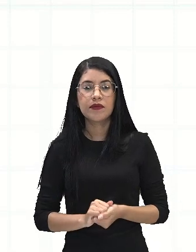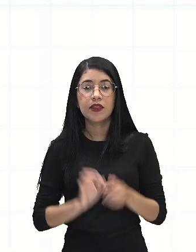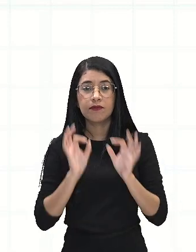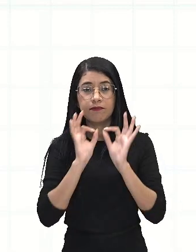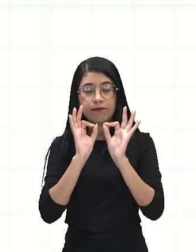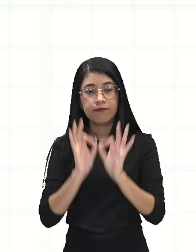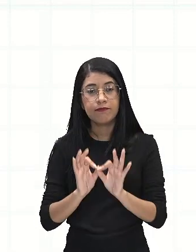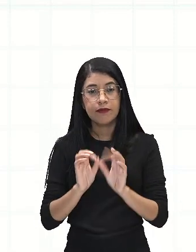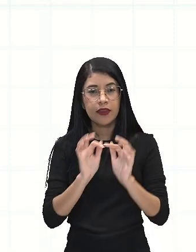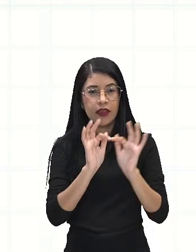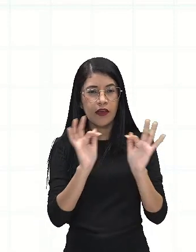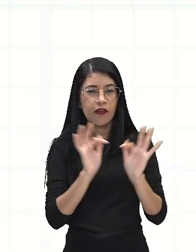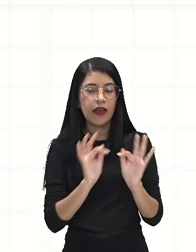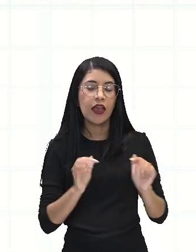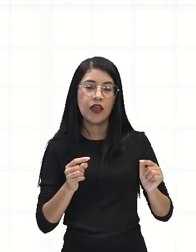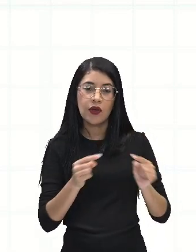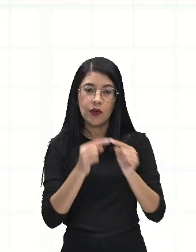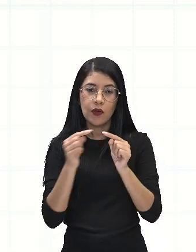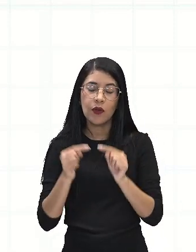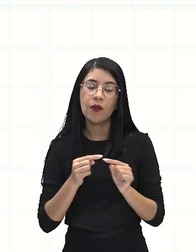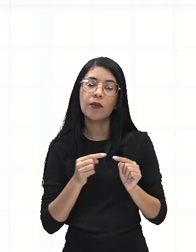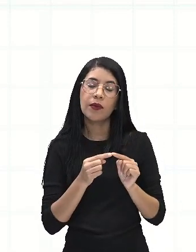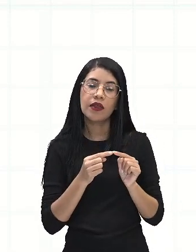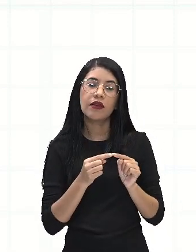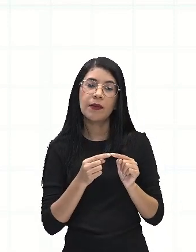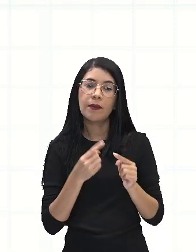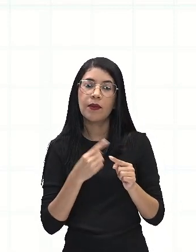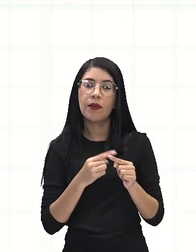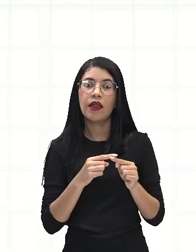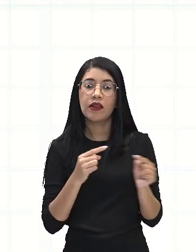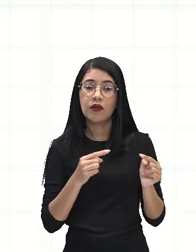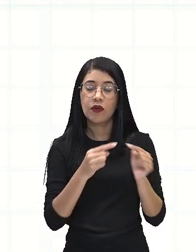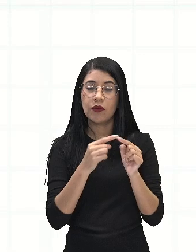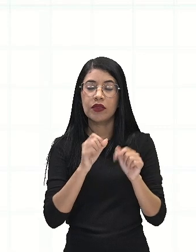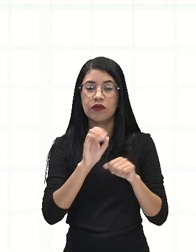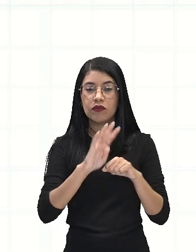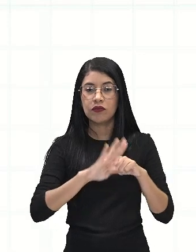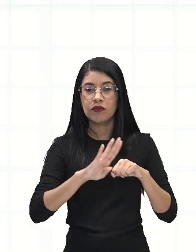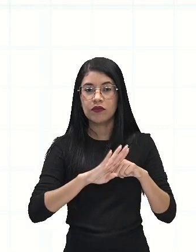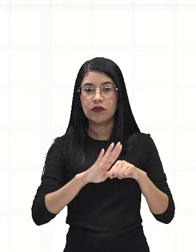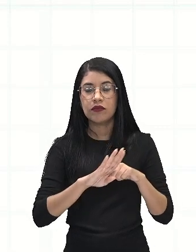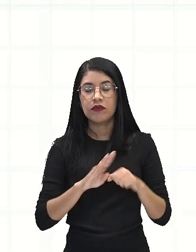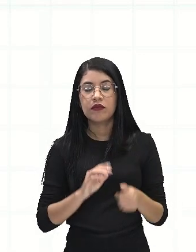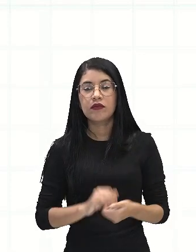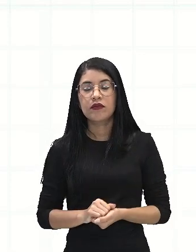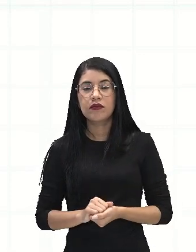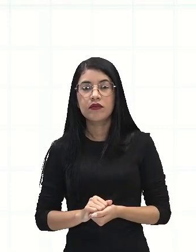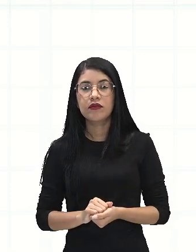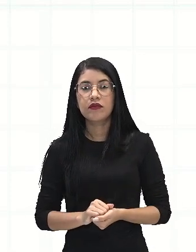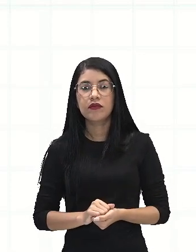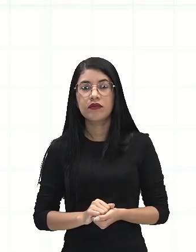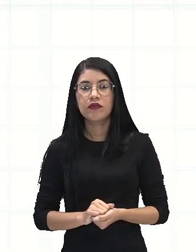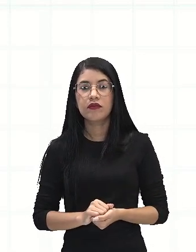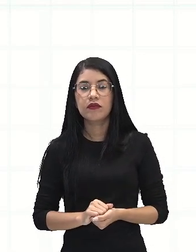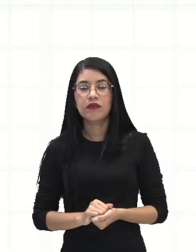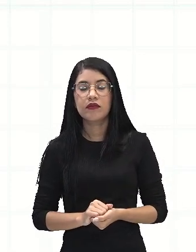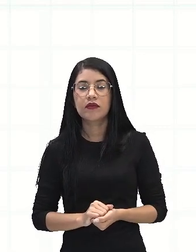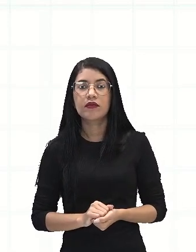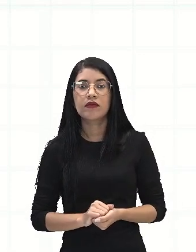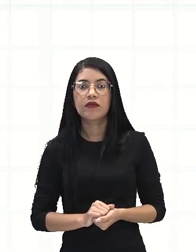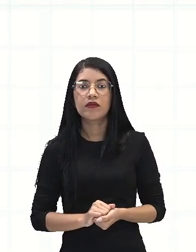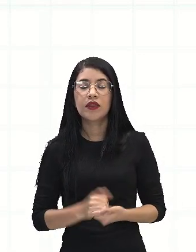que existe uma concordância aqui, porque essas palavras concordam com o substantivo, ok? Então, quando a